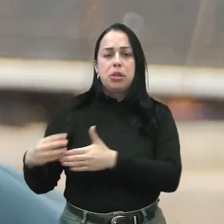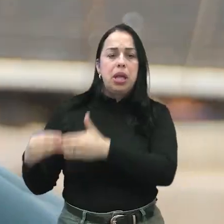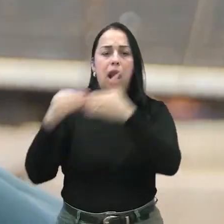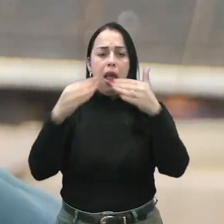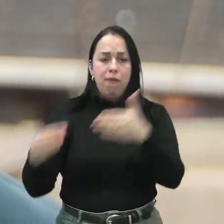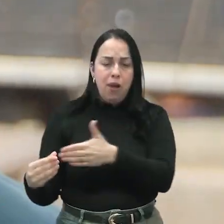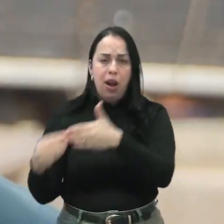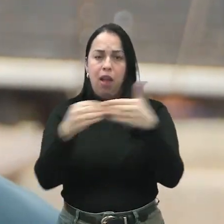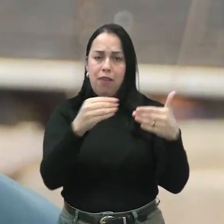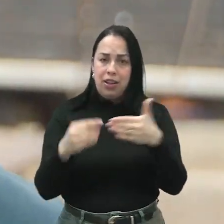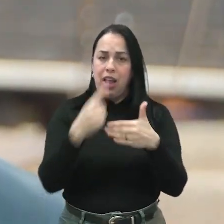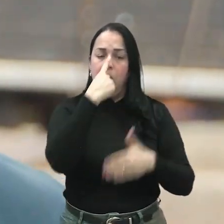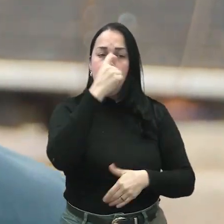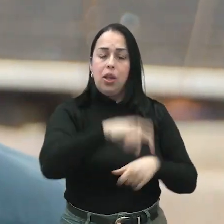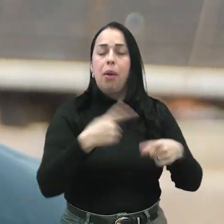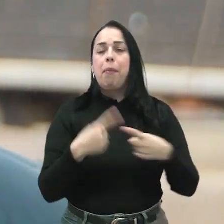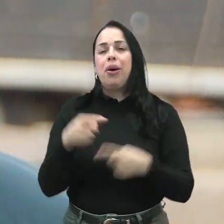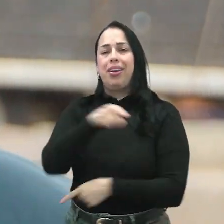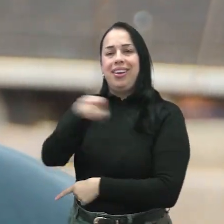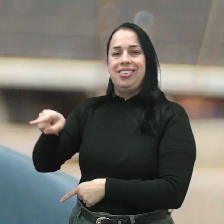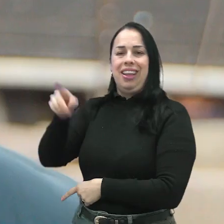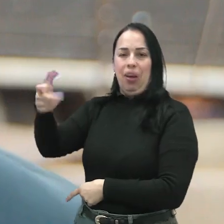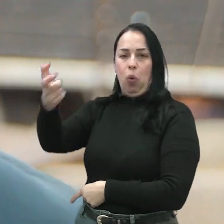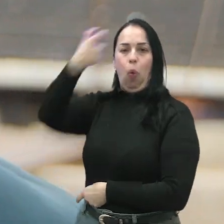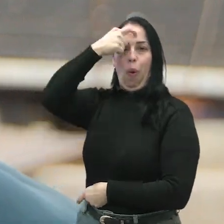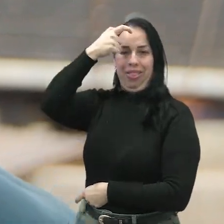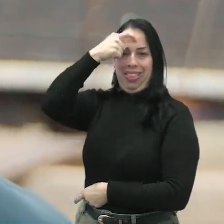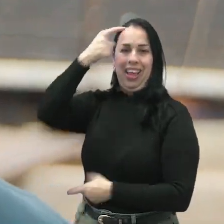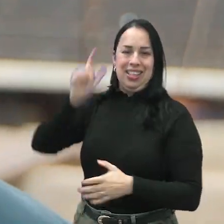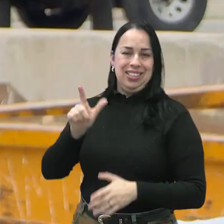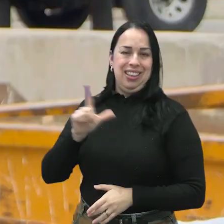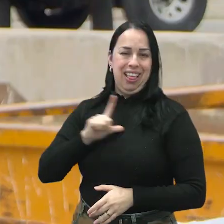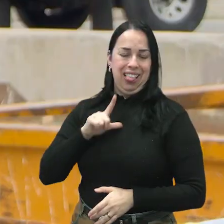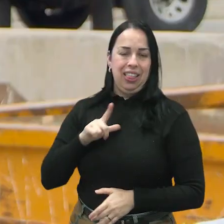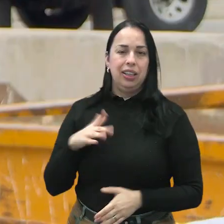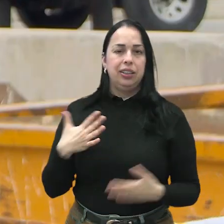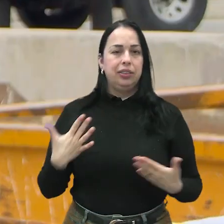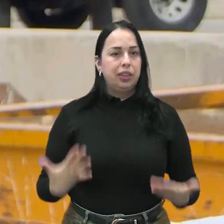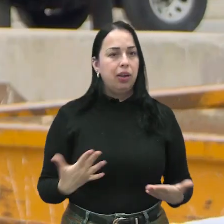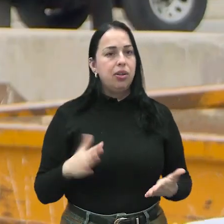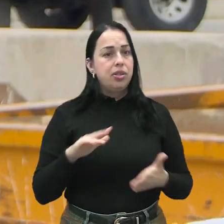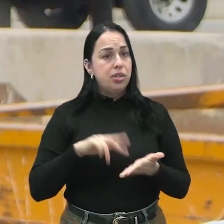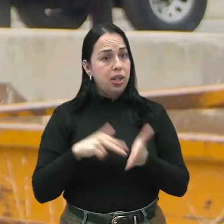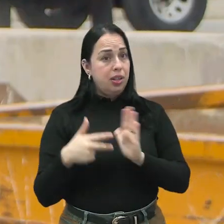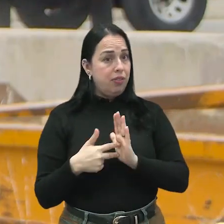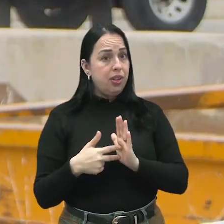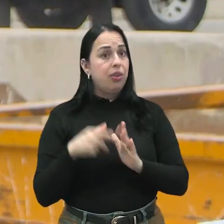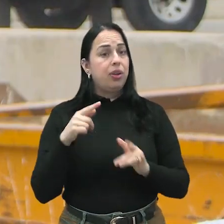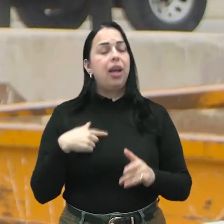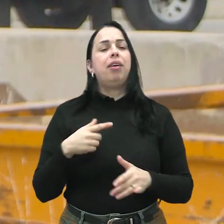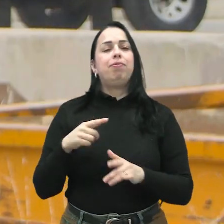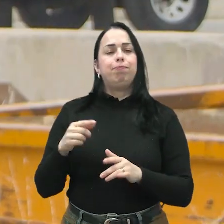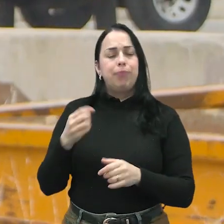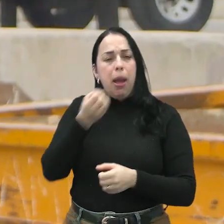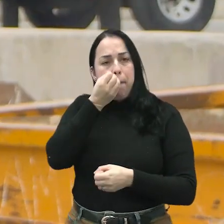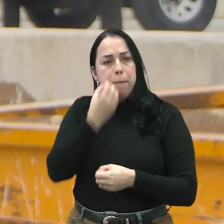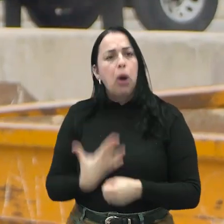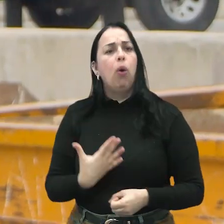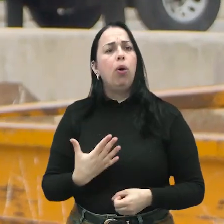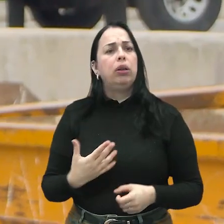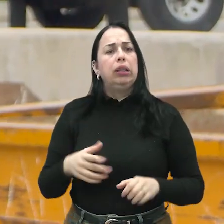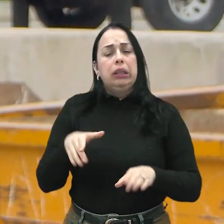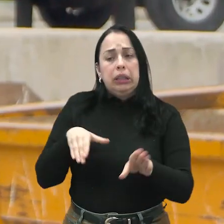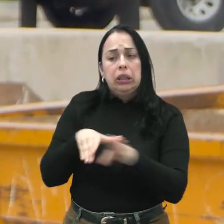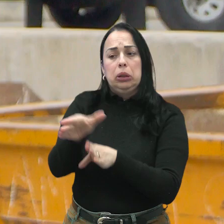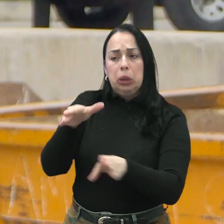descartes é reflexo de uma população mais consciente. O aumento reflete resultados positivos dos programas